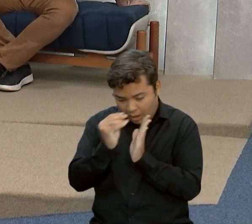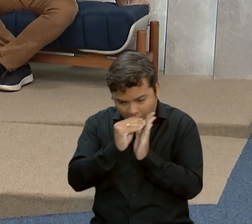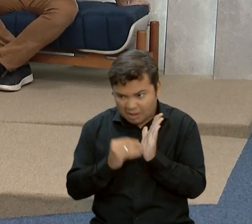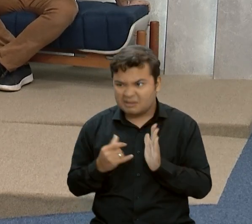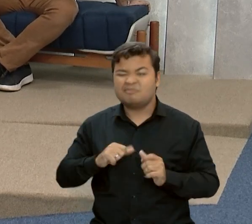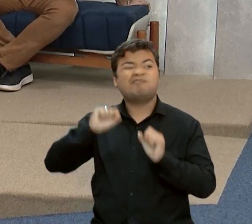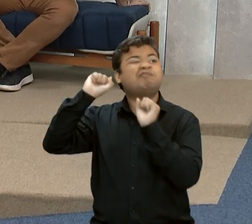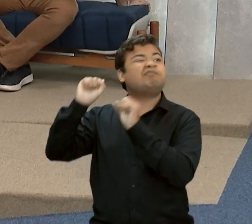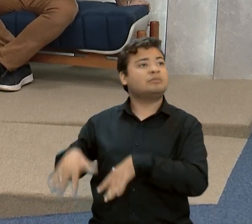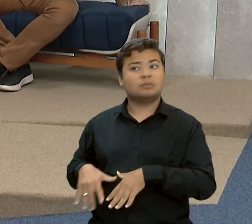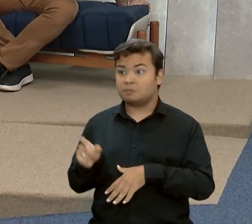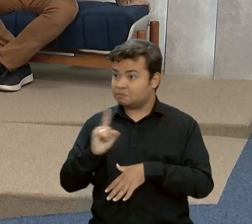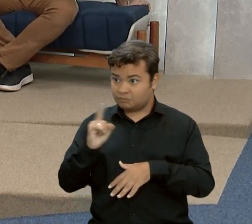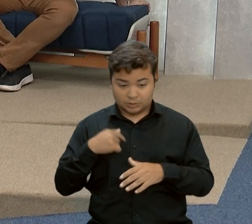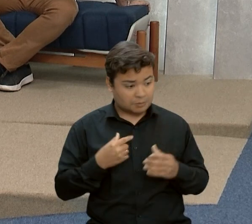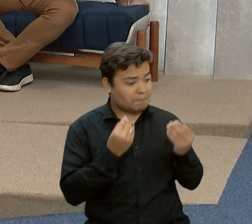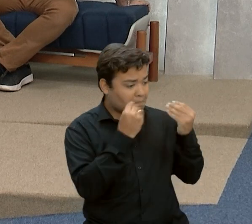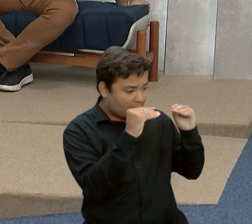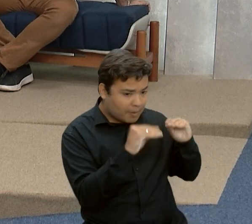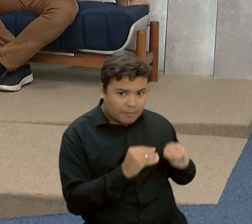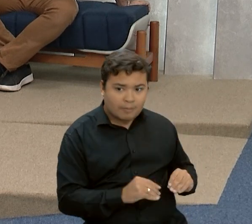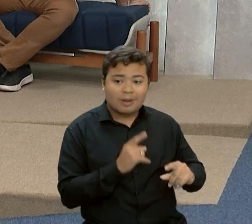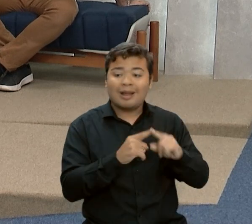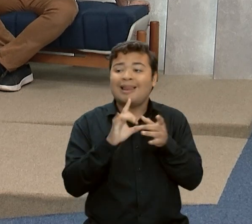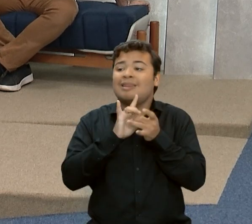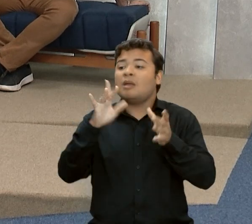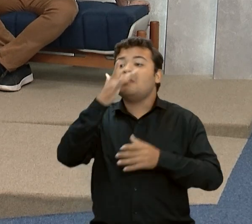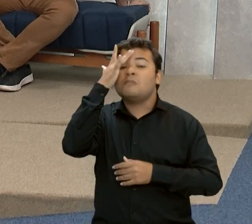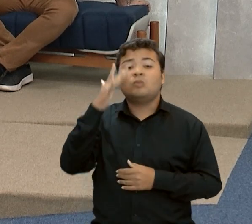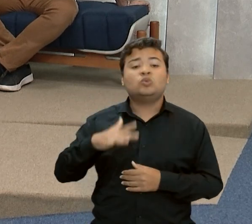e colocar aí para as pessoas